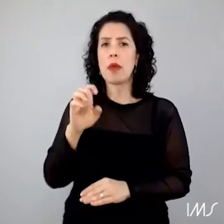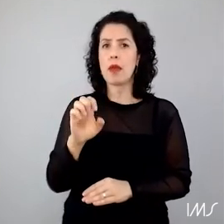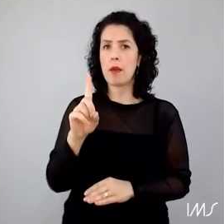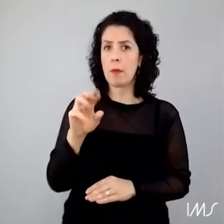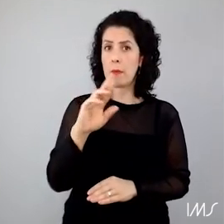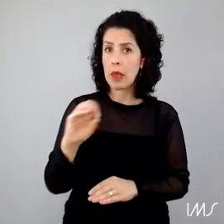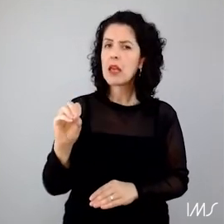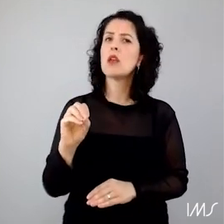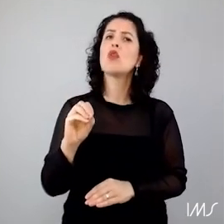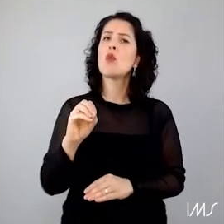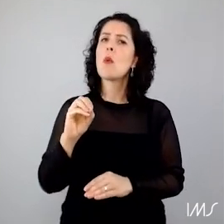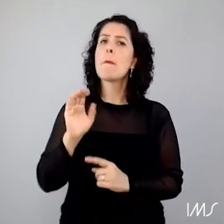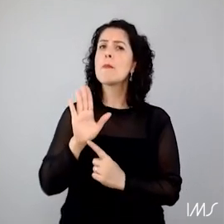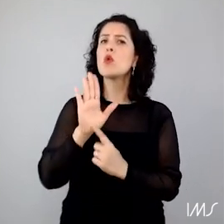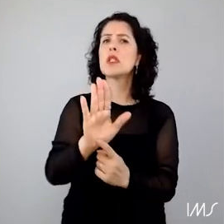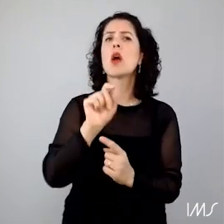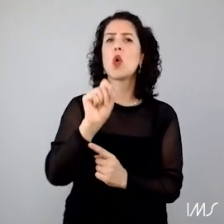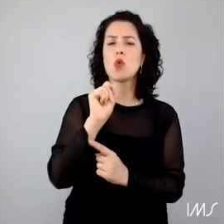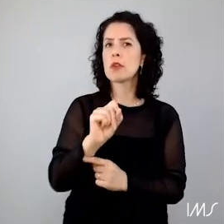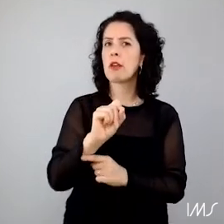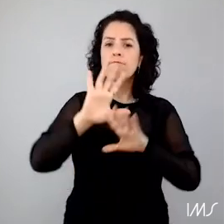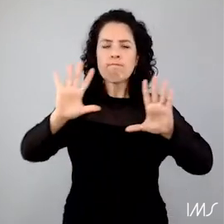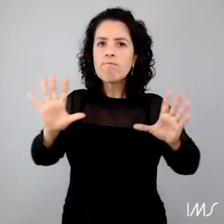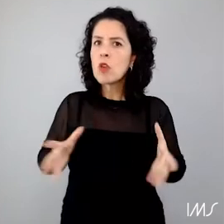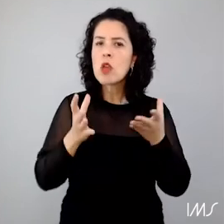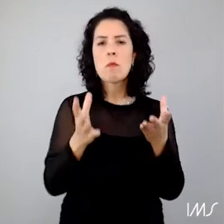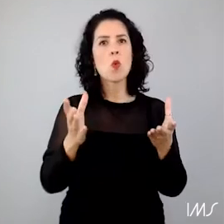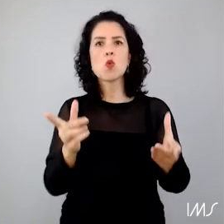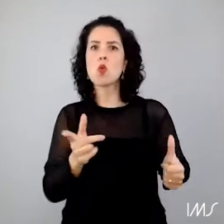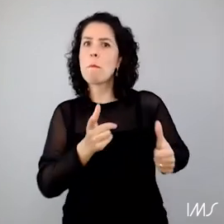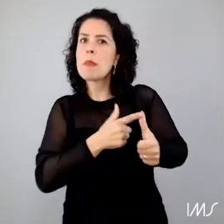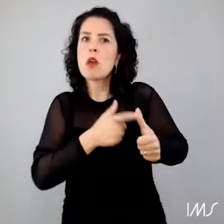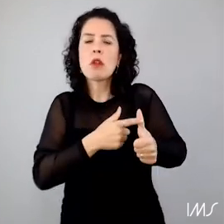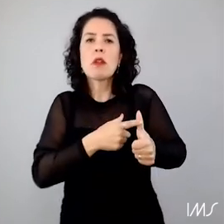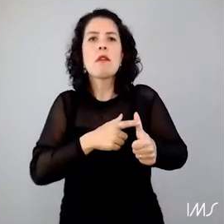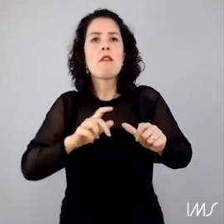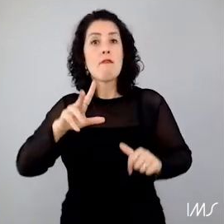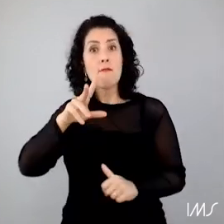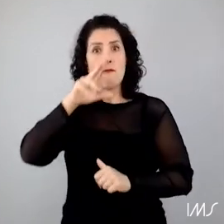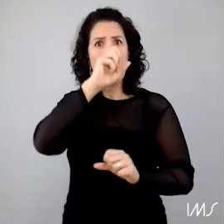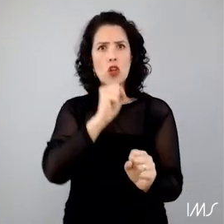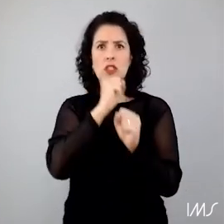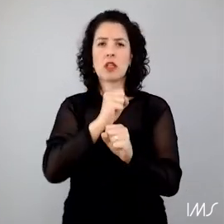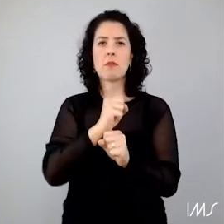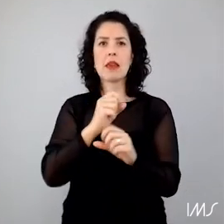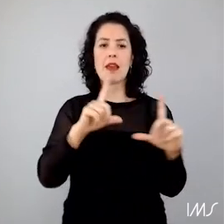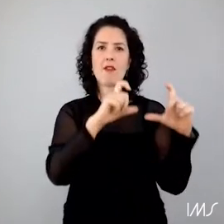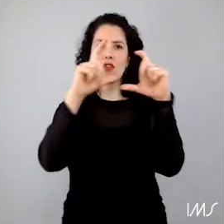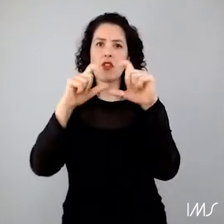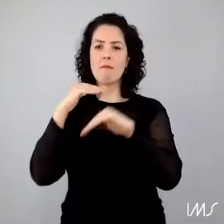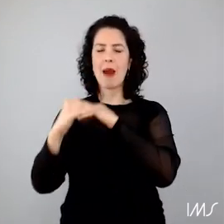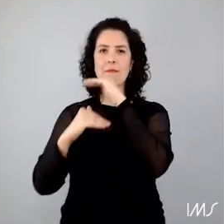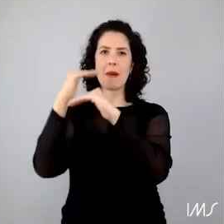Vasques, representaria um impulso pioneiro, forte, para o desenvolvimento da fotografia no